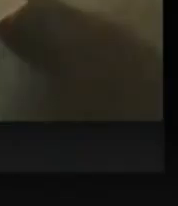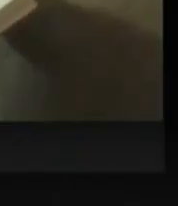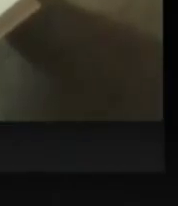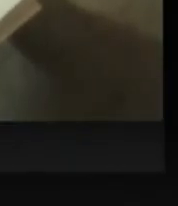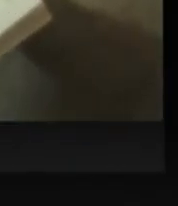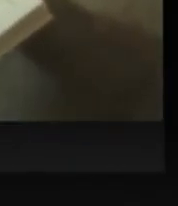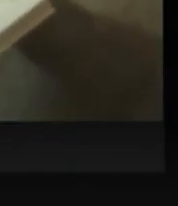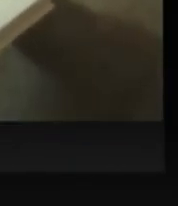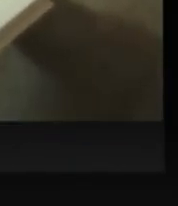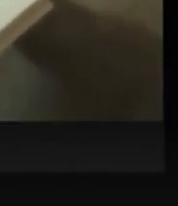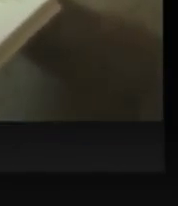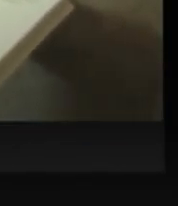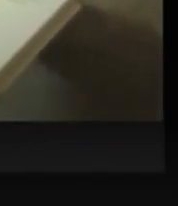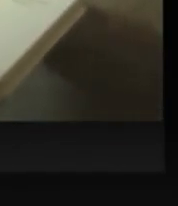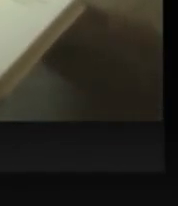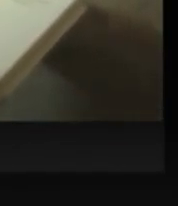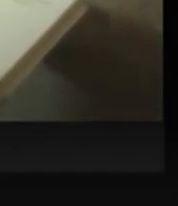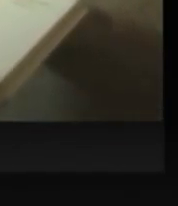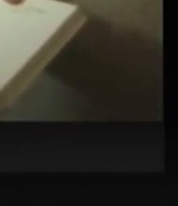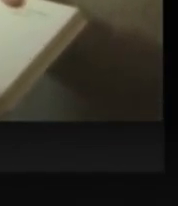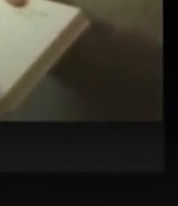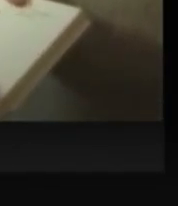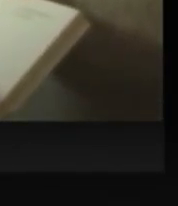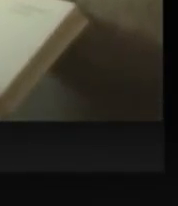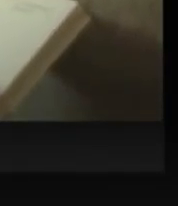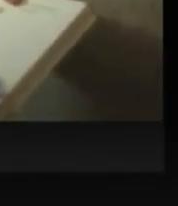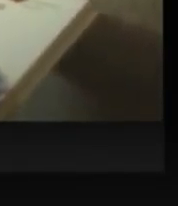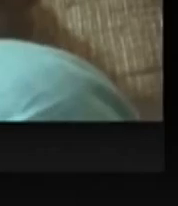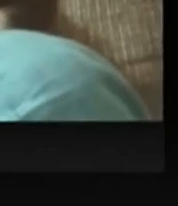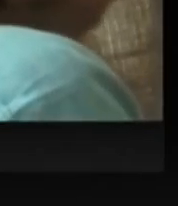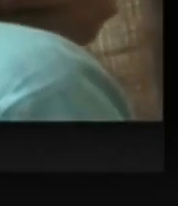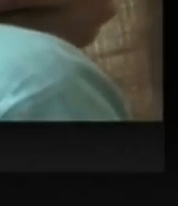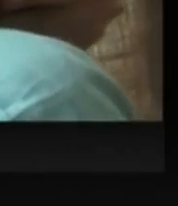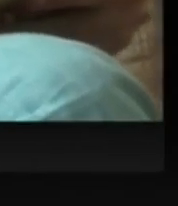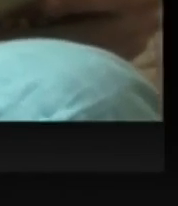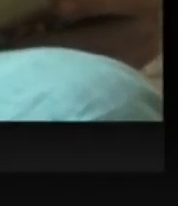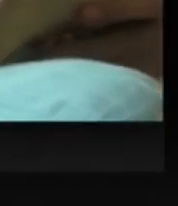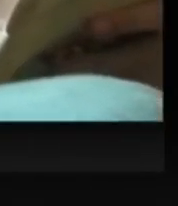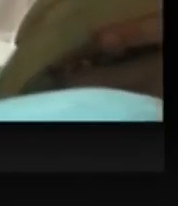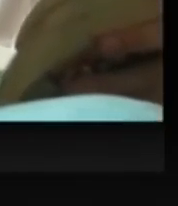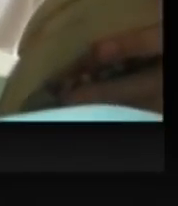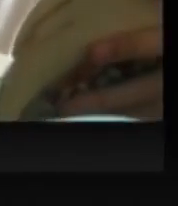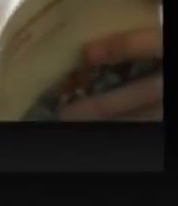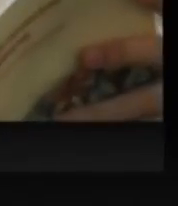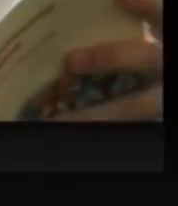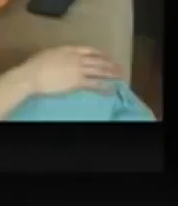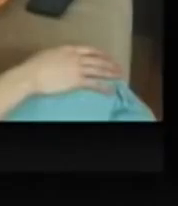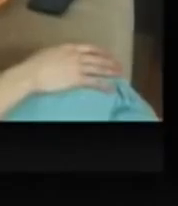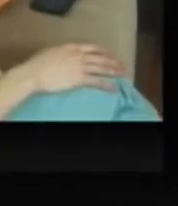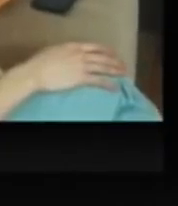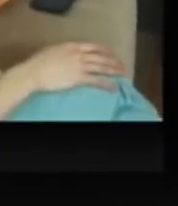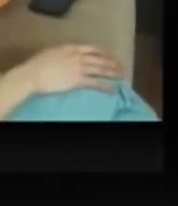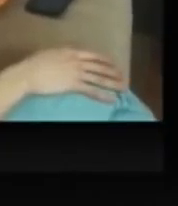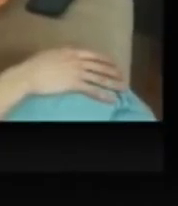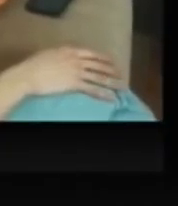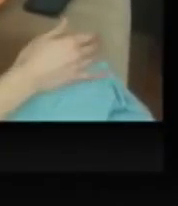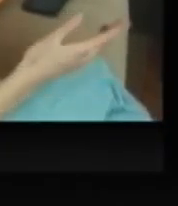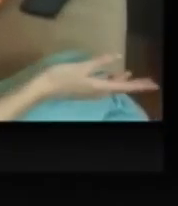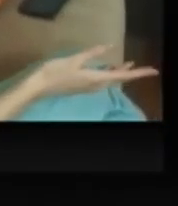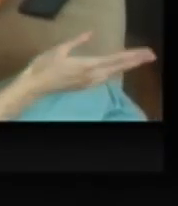de 2 pesquisas patrocinadas pelo Mulheres Ciência, feitas por mim e por um colega da Universidade de